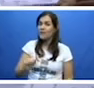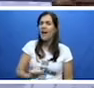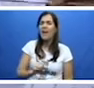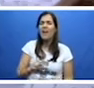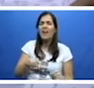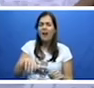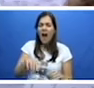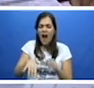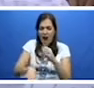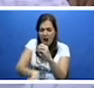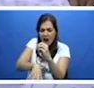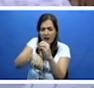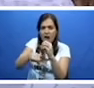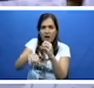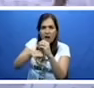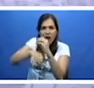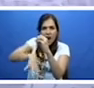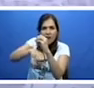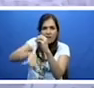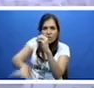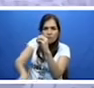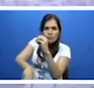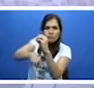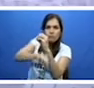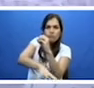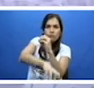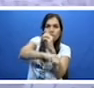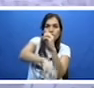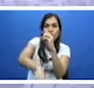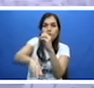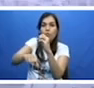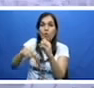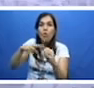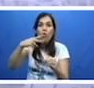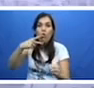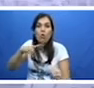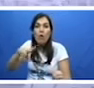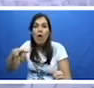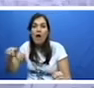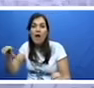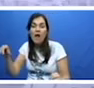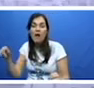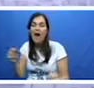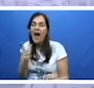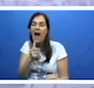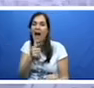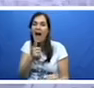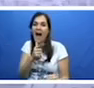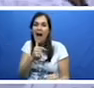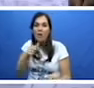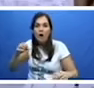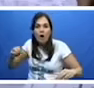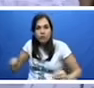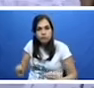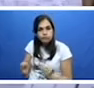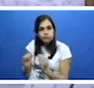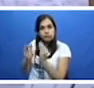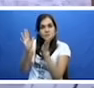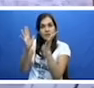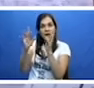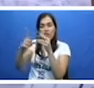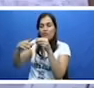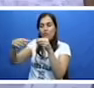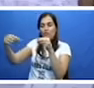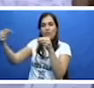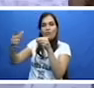ela absorve água e sais minerais manda esses componentes desses nutrientes dessa água para a região superior ou seja para as